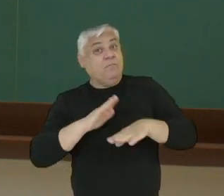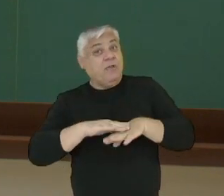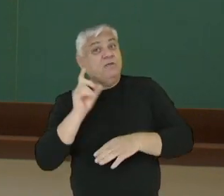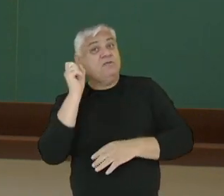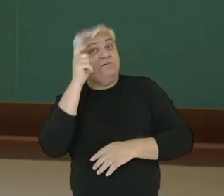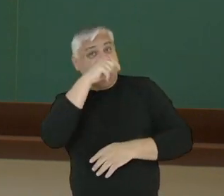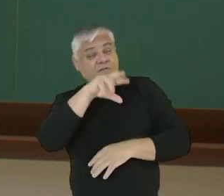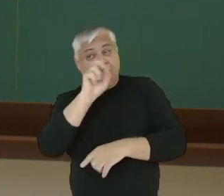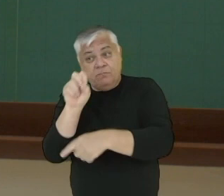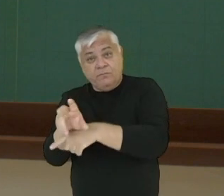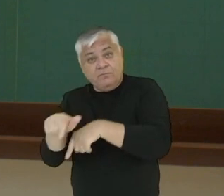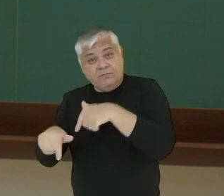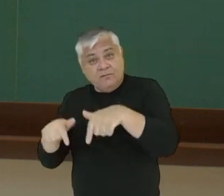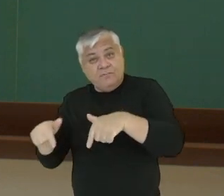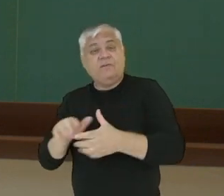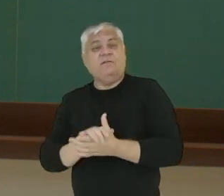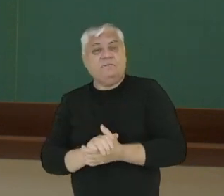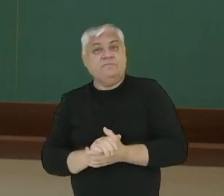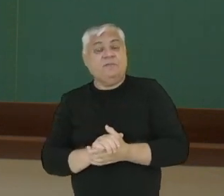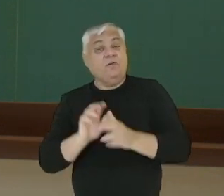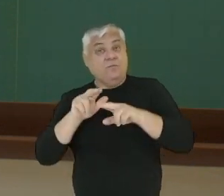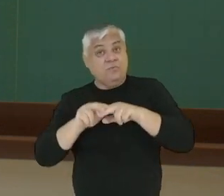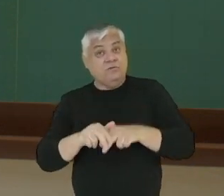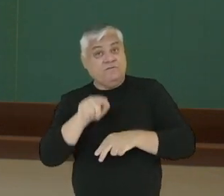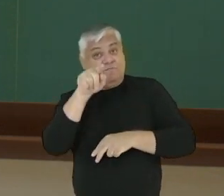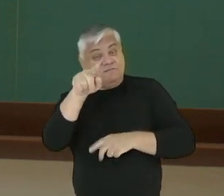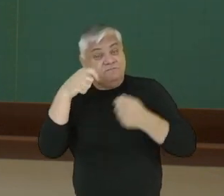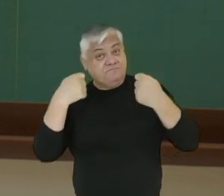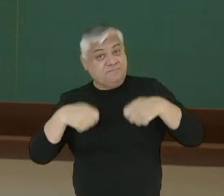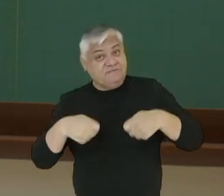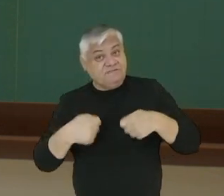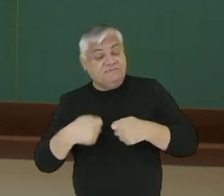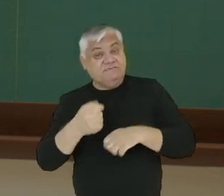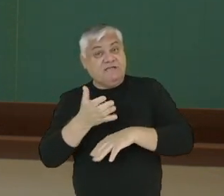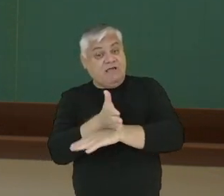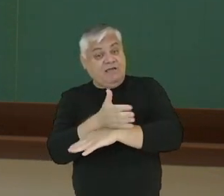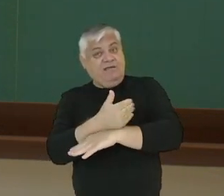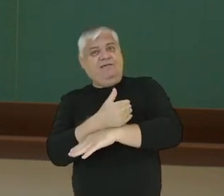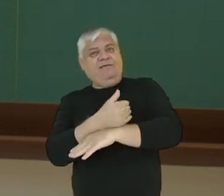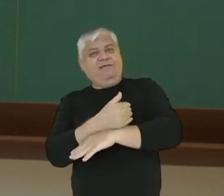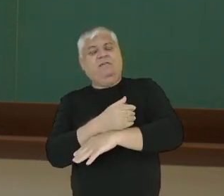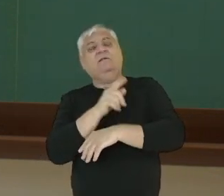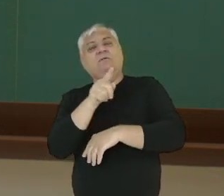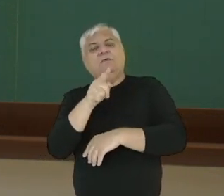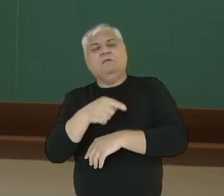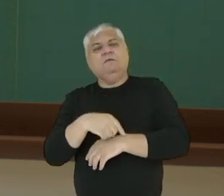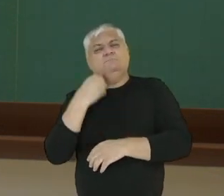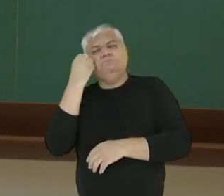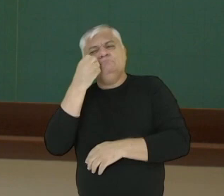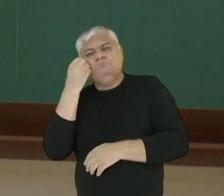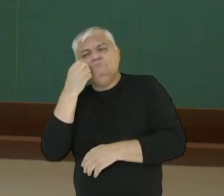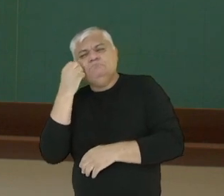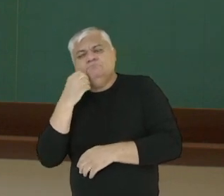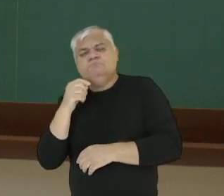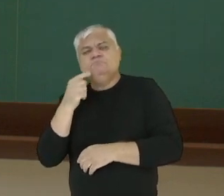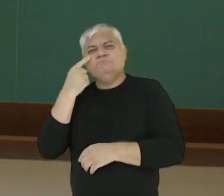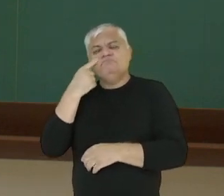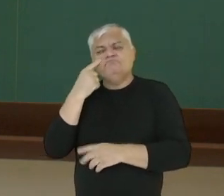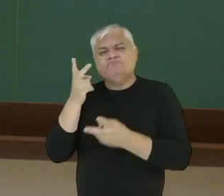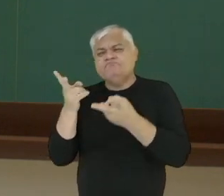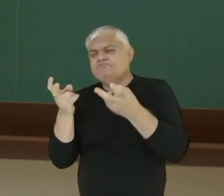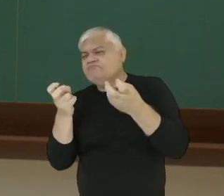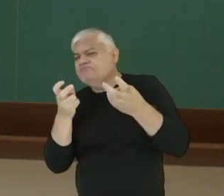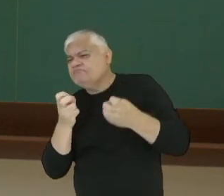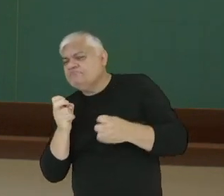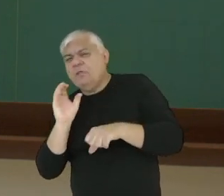difícil de você arrumar um trabalho. Por isso que você deve, desde cedo, já ir se qualificando,